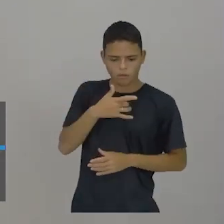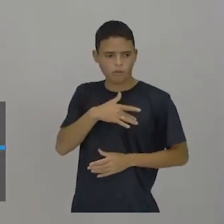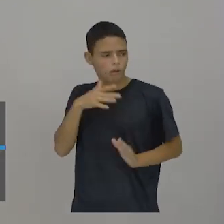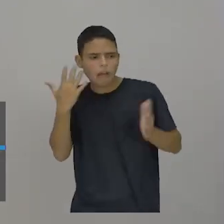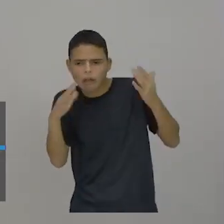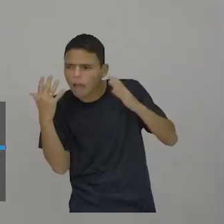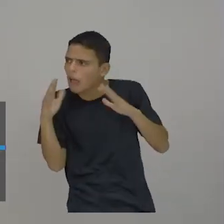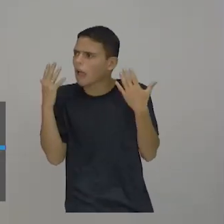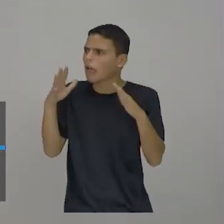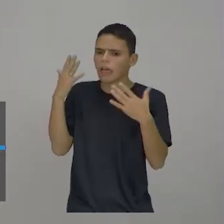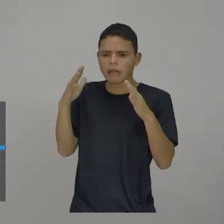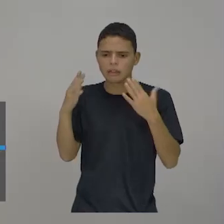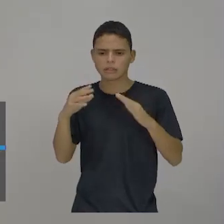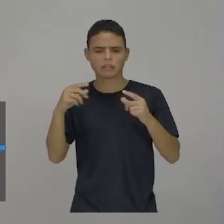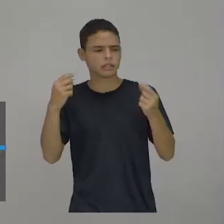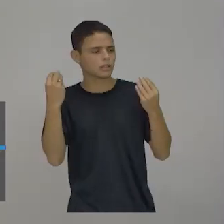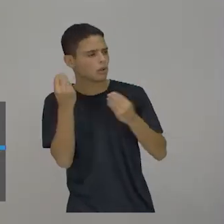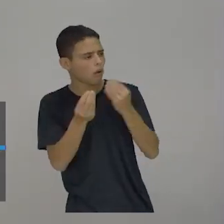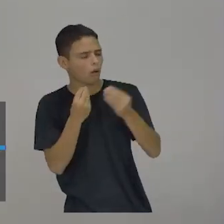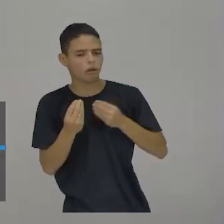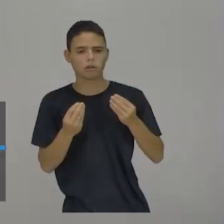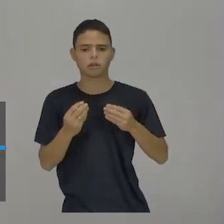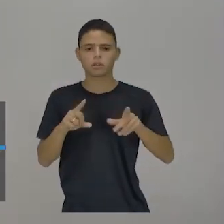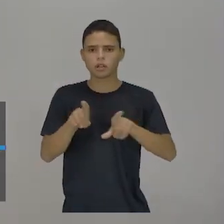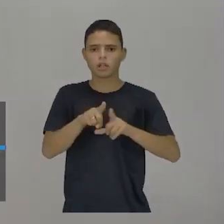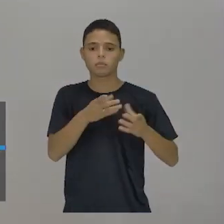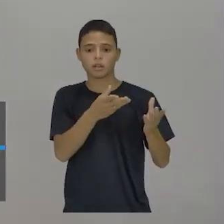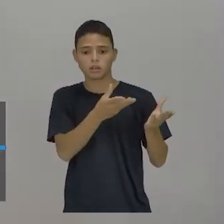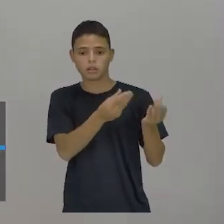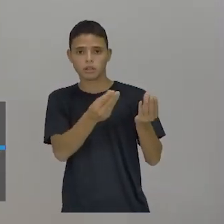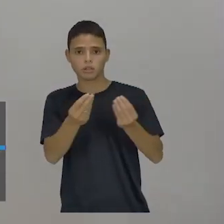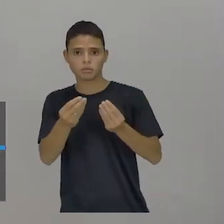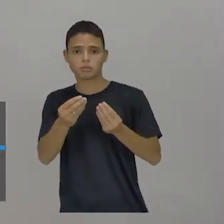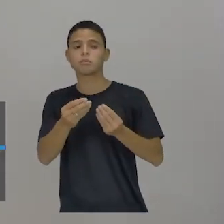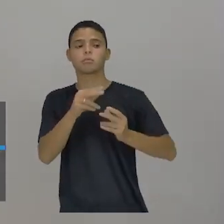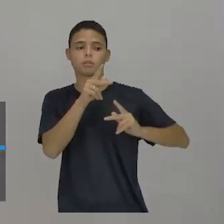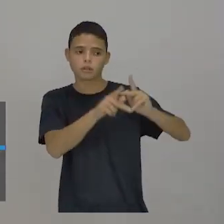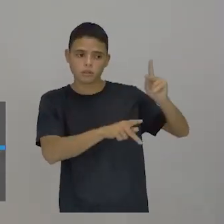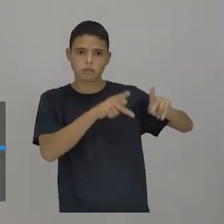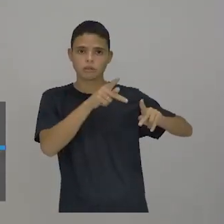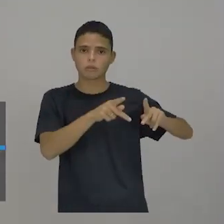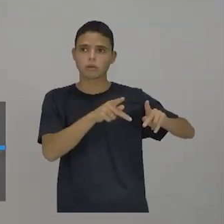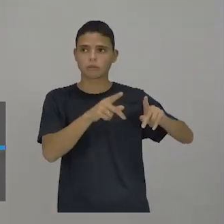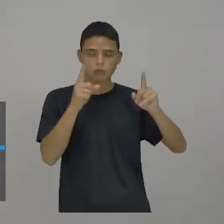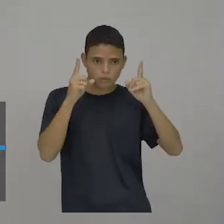pânico e levaram muitos, né? Depois foram até comentados, realmente não foi desse jeito, houve